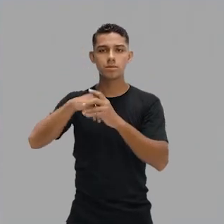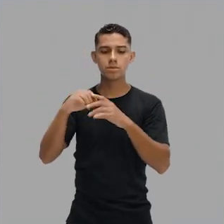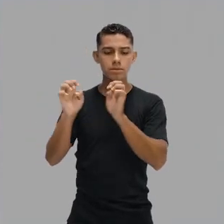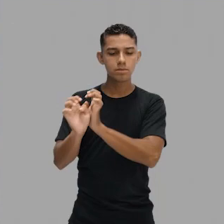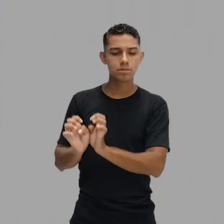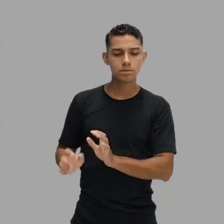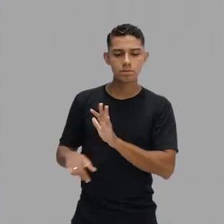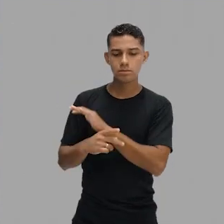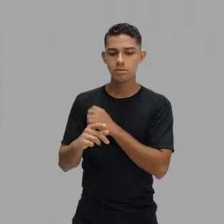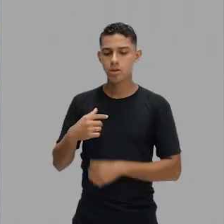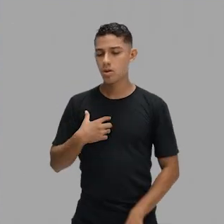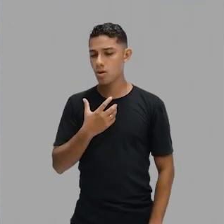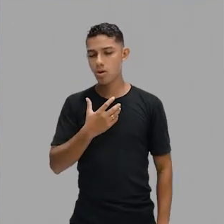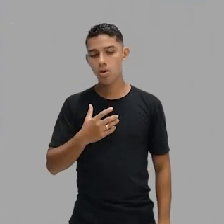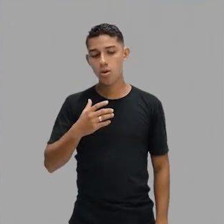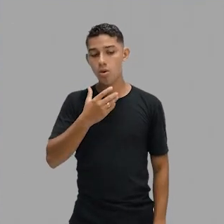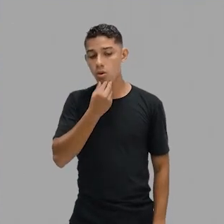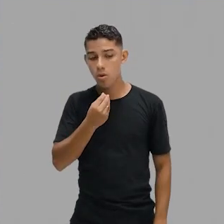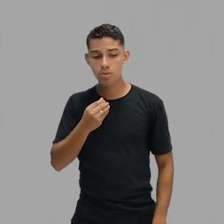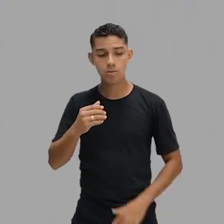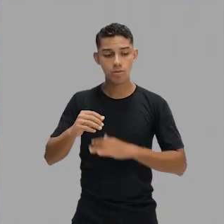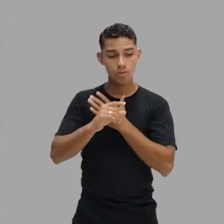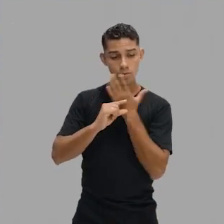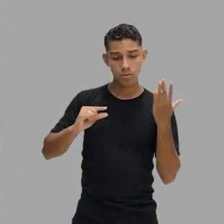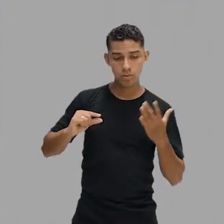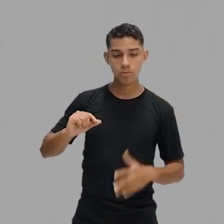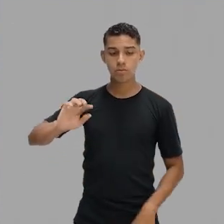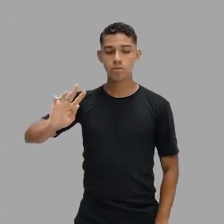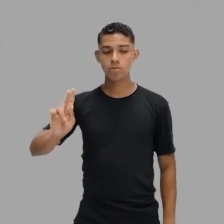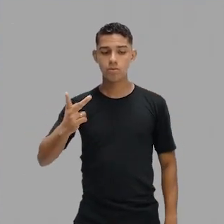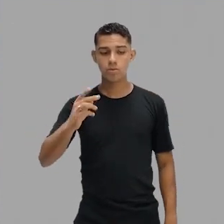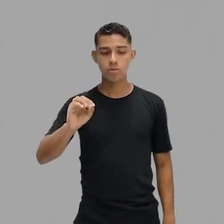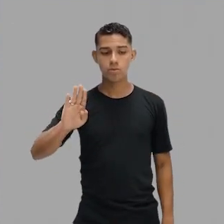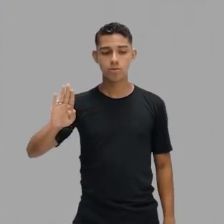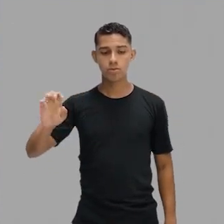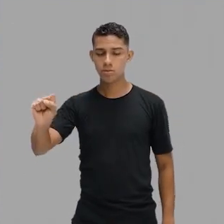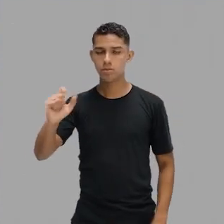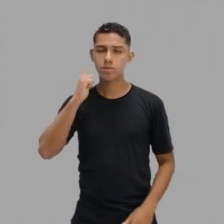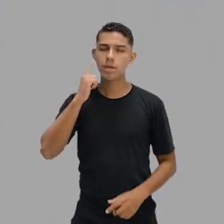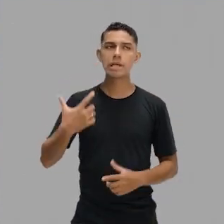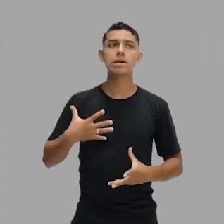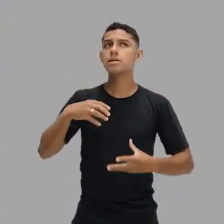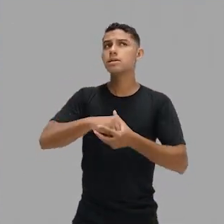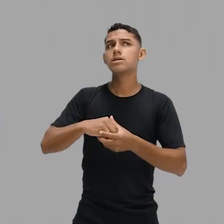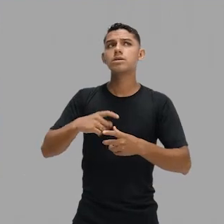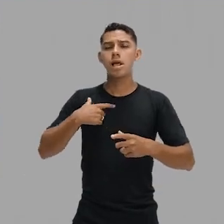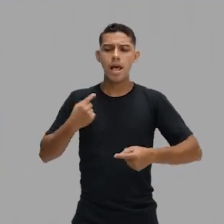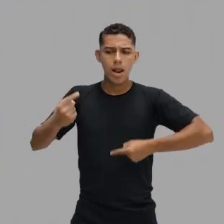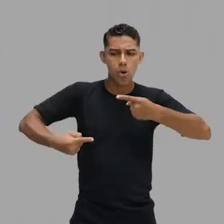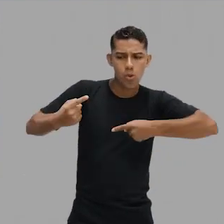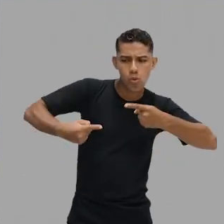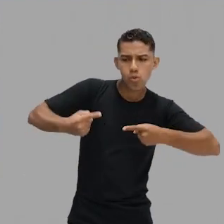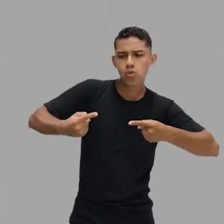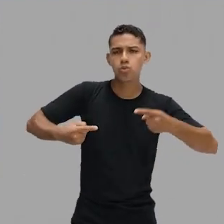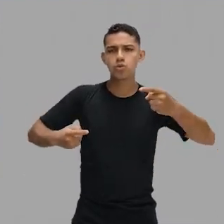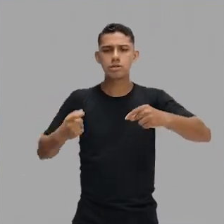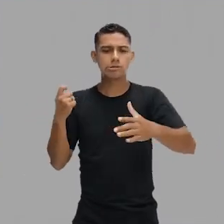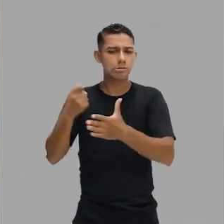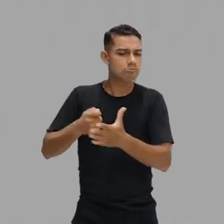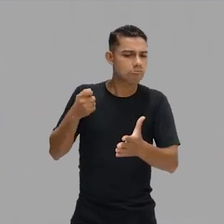Hobbes desenvolveu a partir dessa frase. Aqui ele quer dizer que nós estamos em instinto de guerra, de luta e